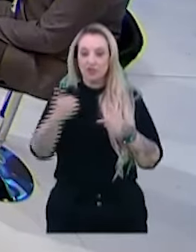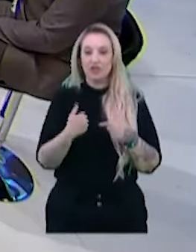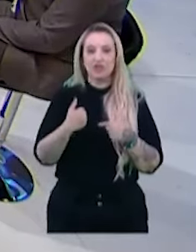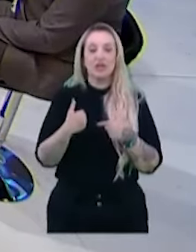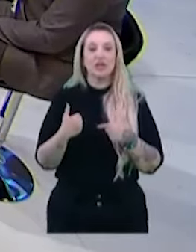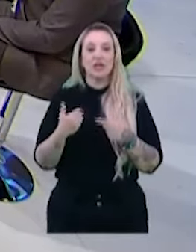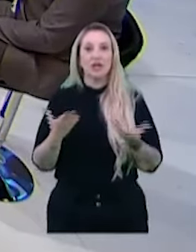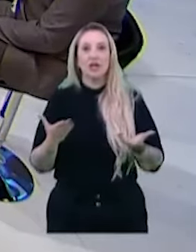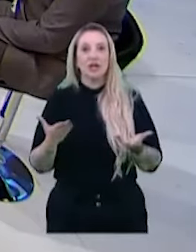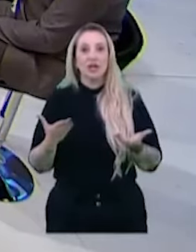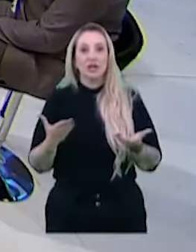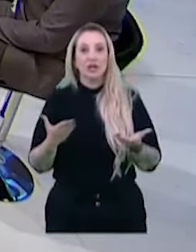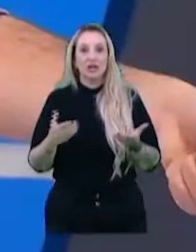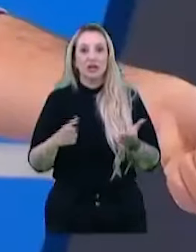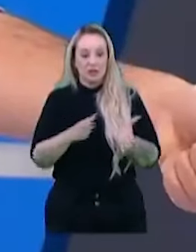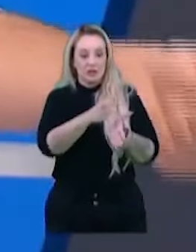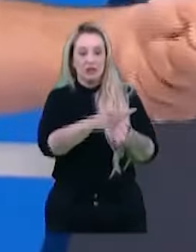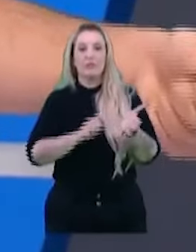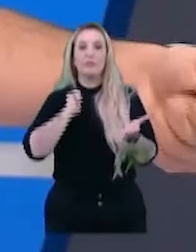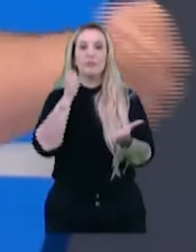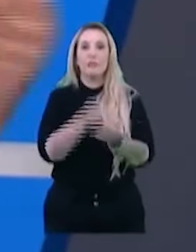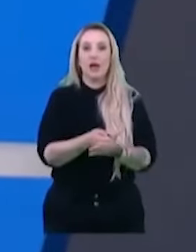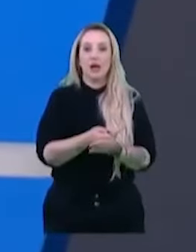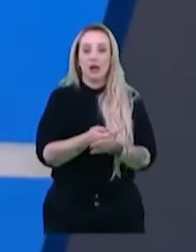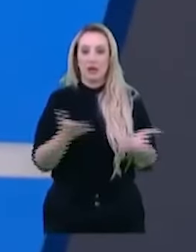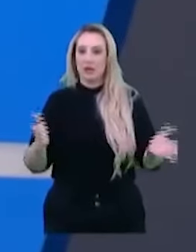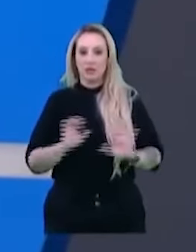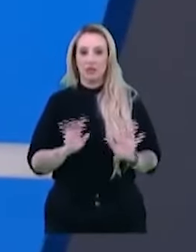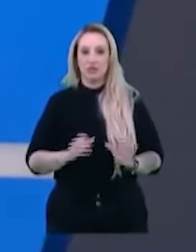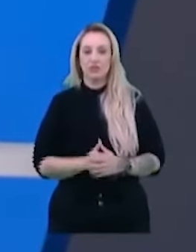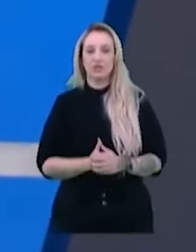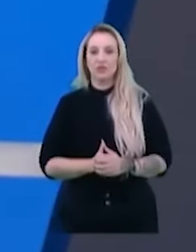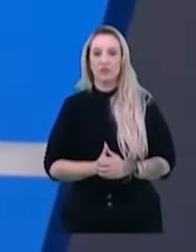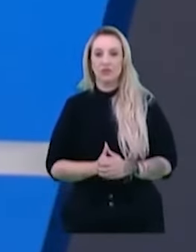para, com boleto na mão, para pagar, sem ajudar ele em nada.